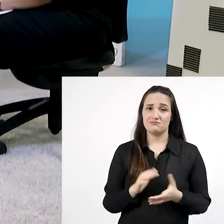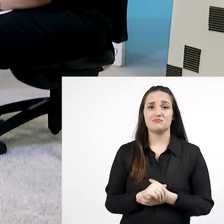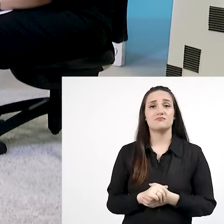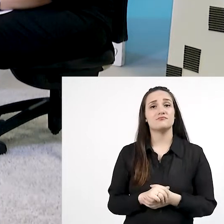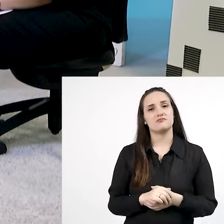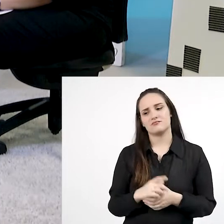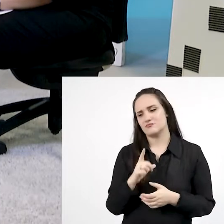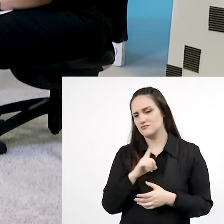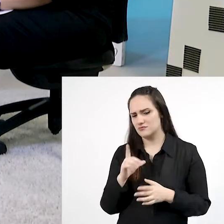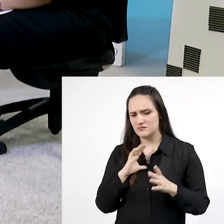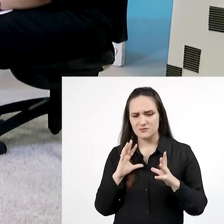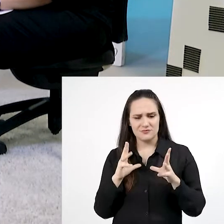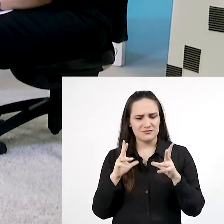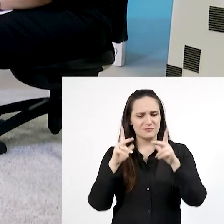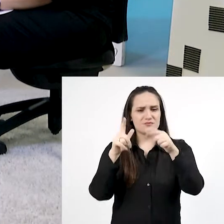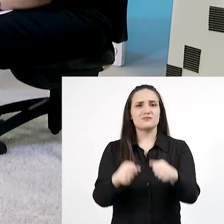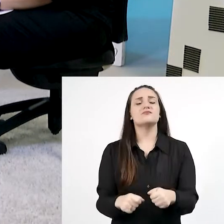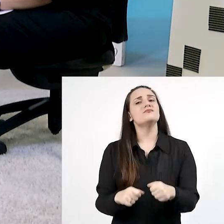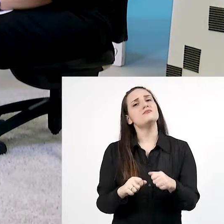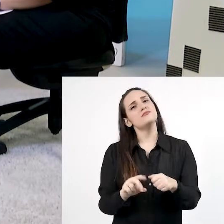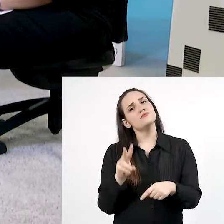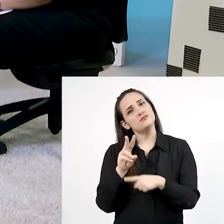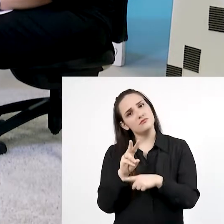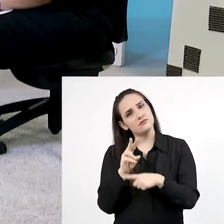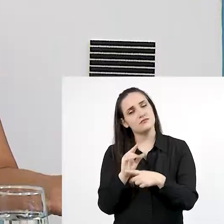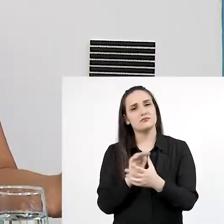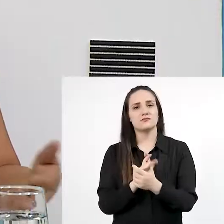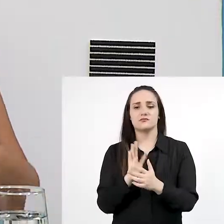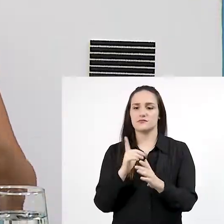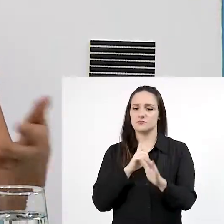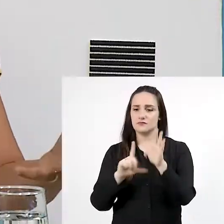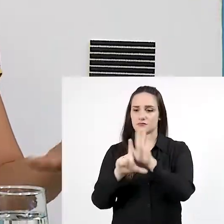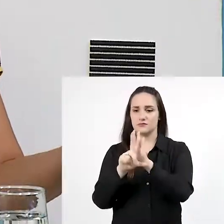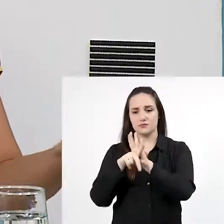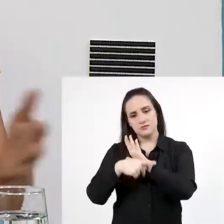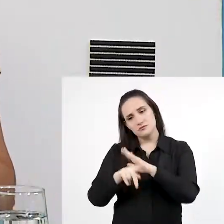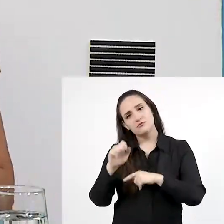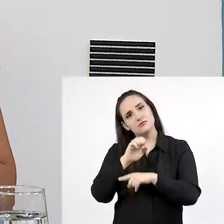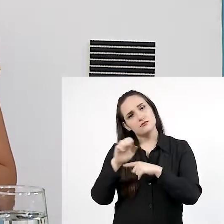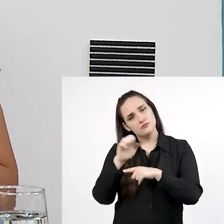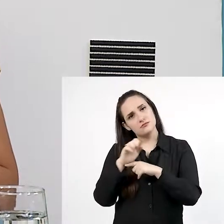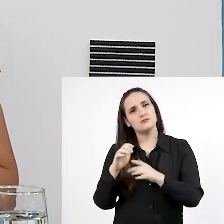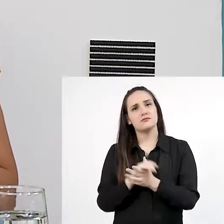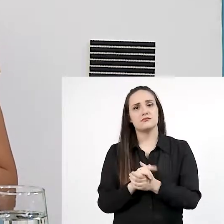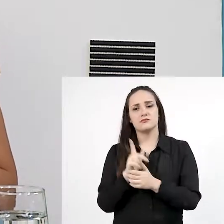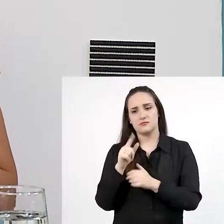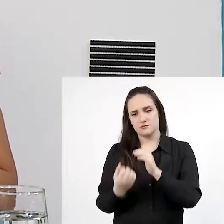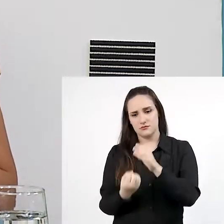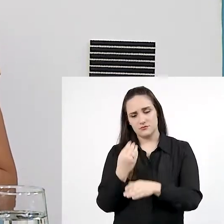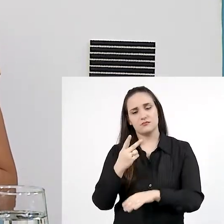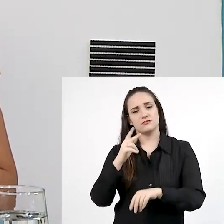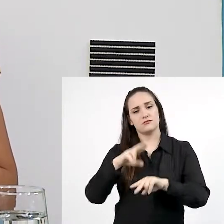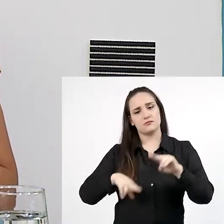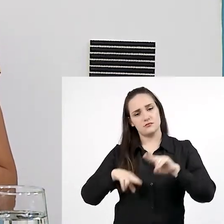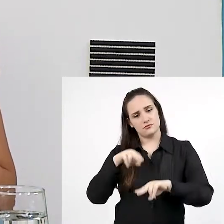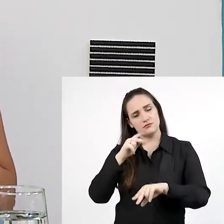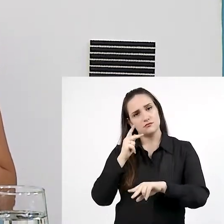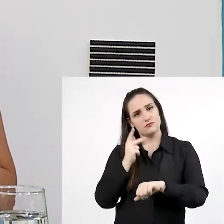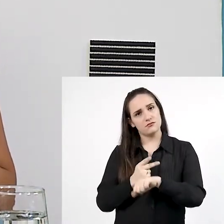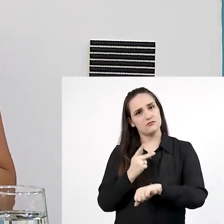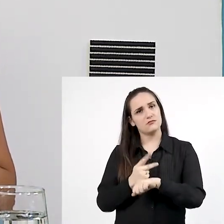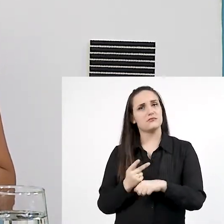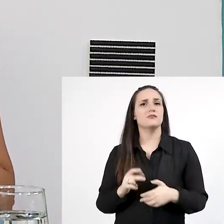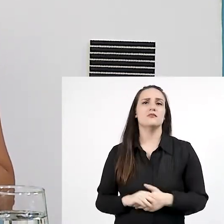dos cuidados, né? Temos a lei do Estado, essa, né, que institui aqui o Junho Prata,